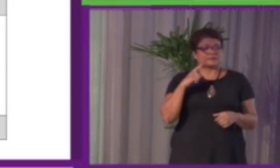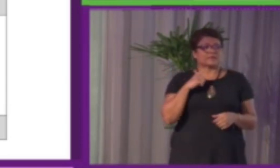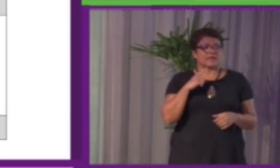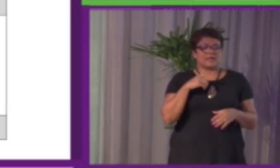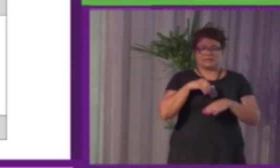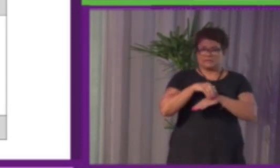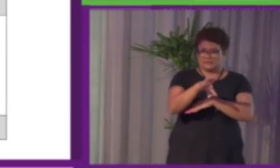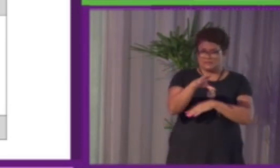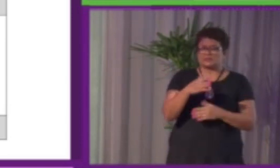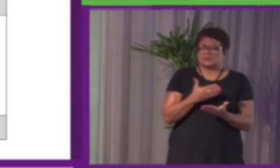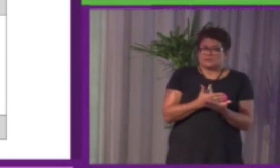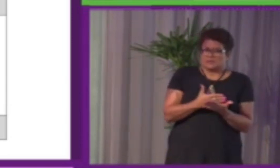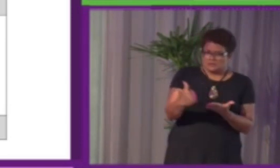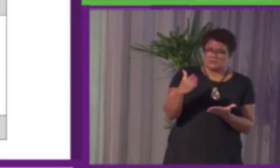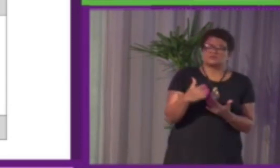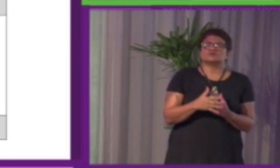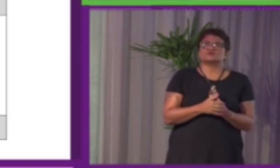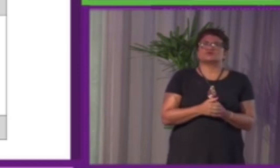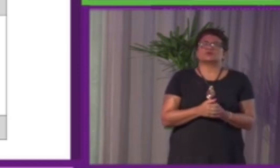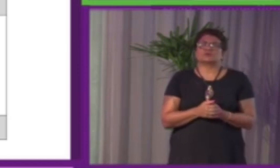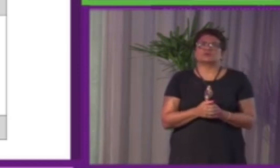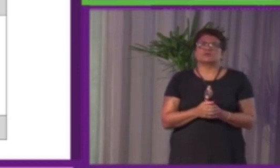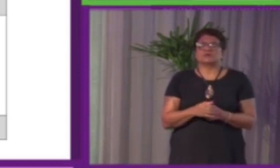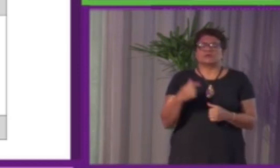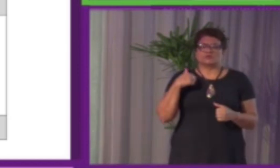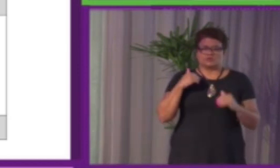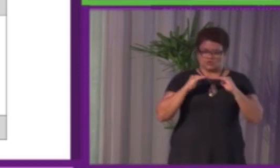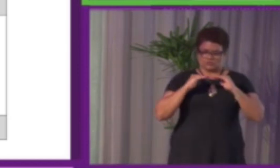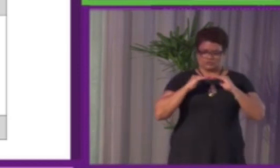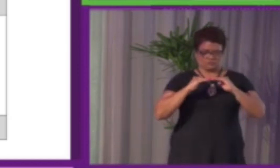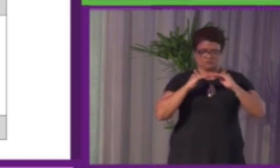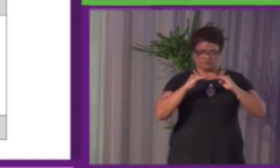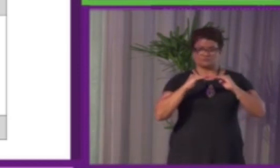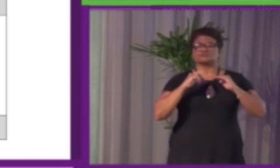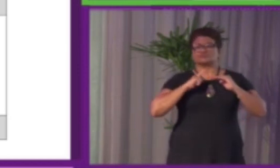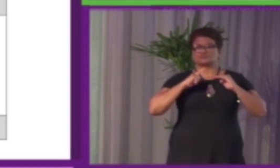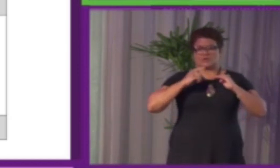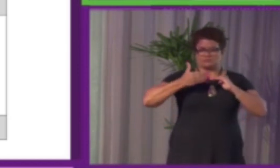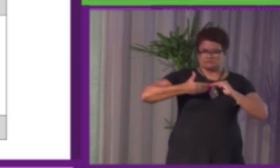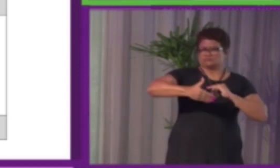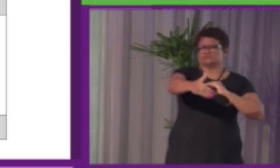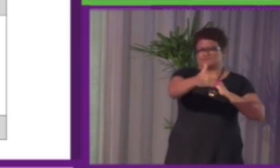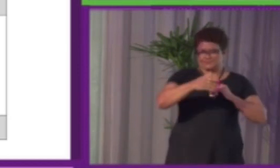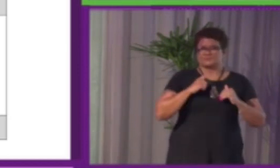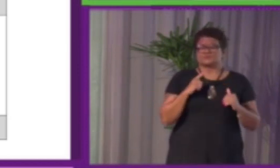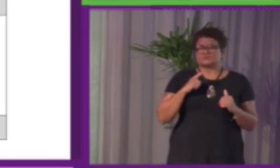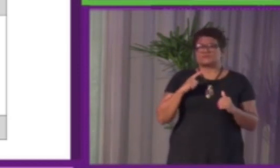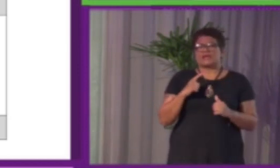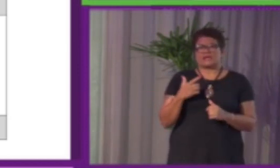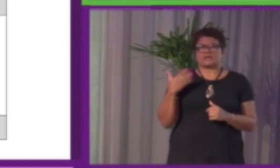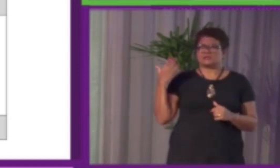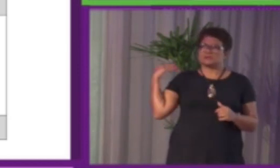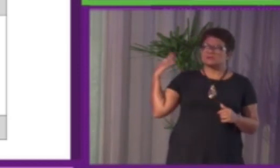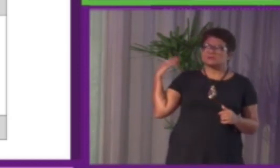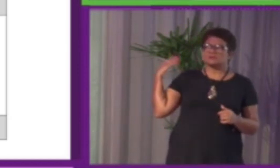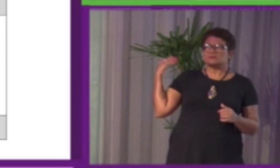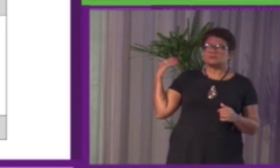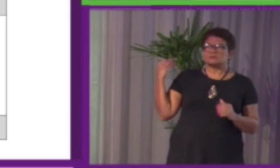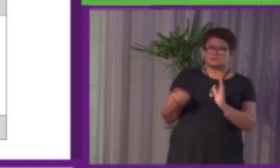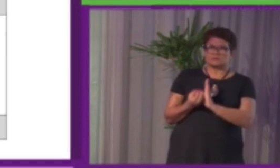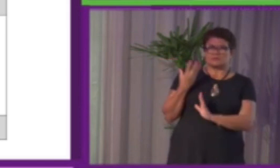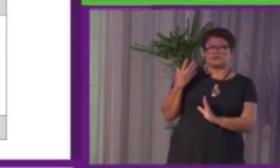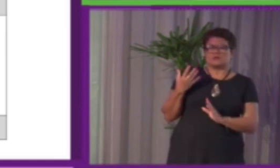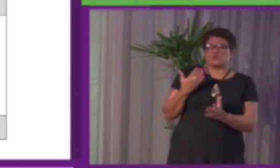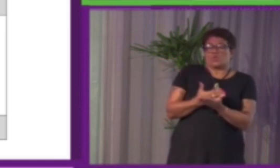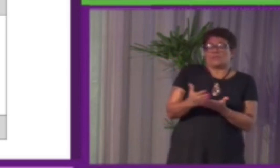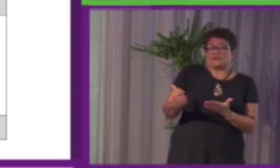a partir, então, da vigência do nosso limiar. Então, o nosso limiar de custo-efetividade entrou em vigência aí no início desse